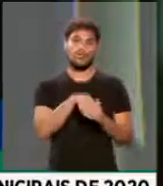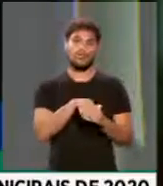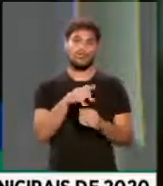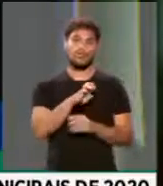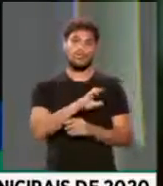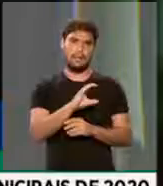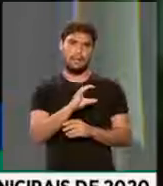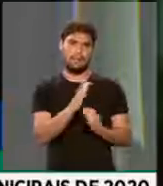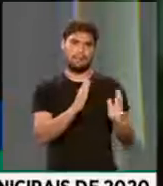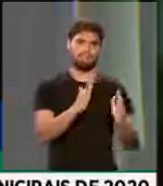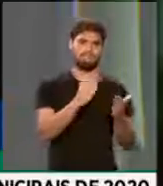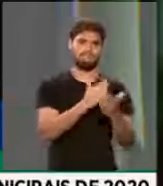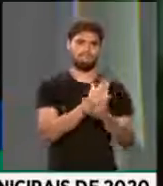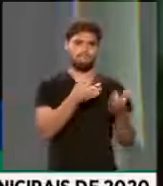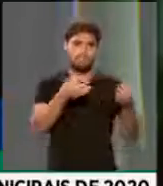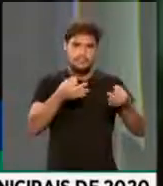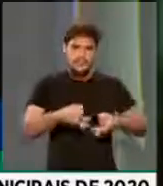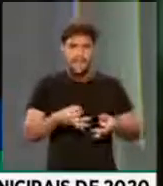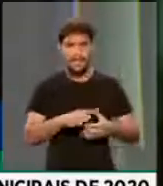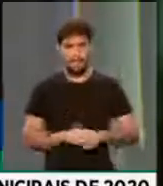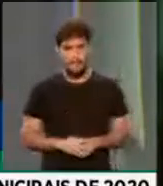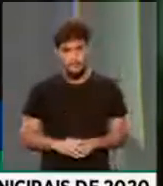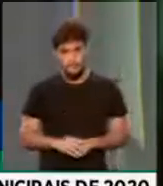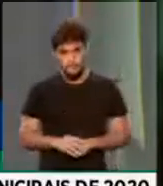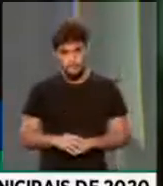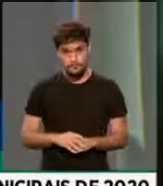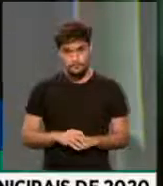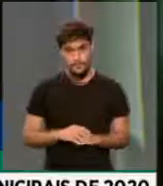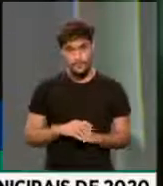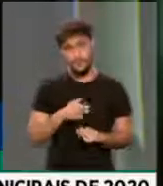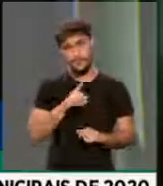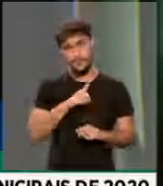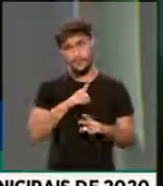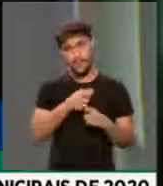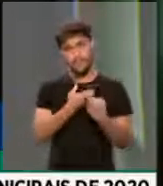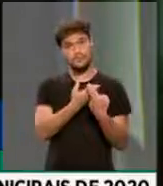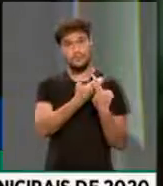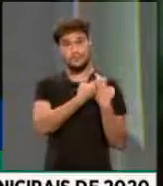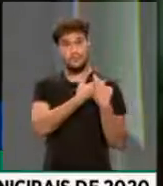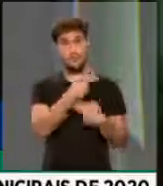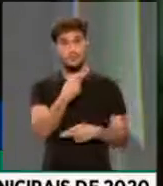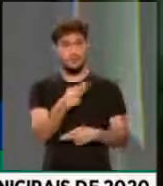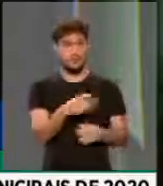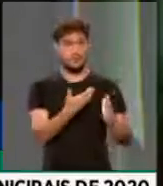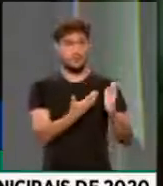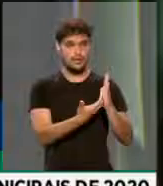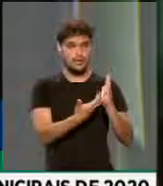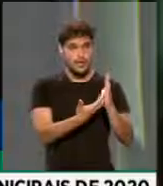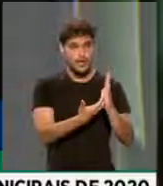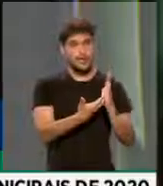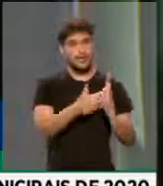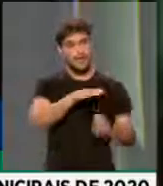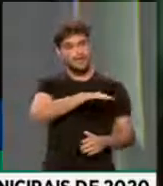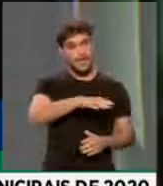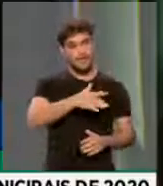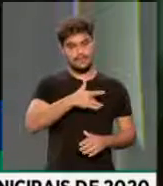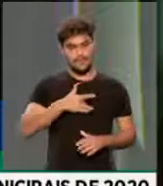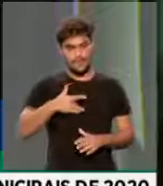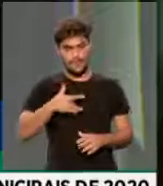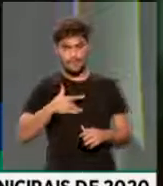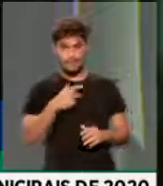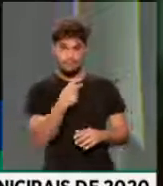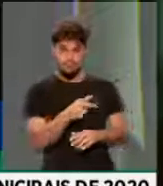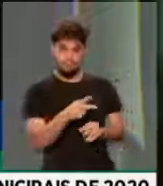Decisão acertada, correta, que revela a responsabilidade da Câmara, tanto com a saúde dos